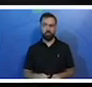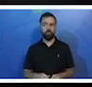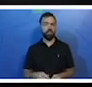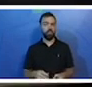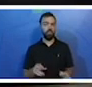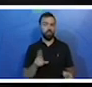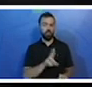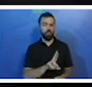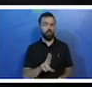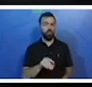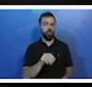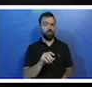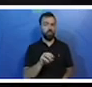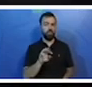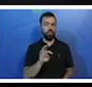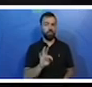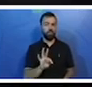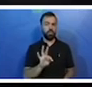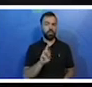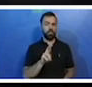trilhas de bicicleta, né?